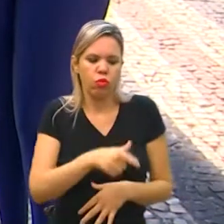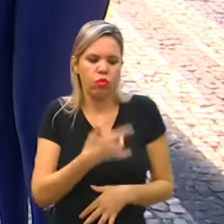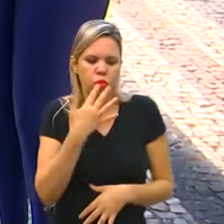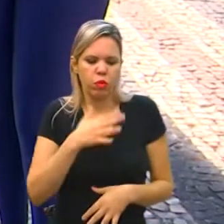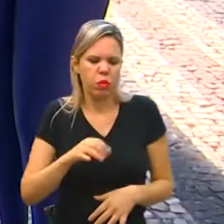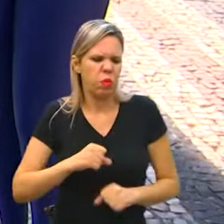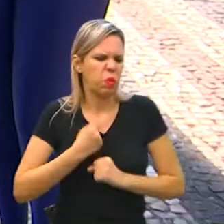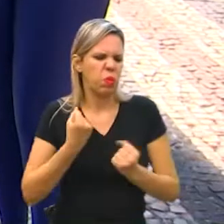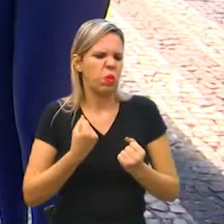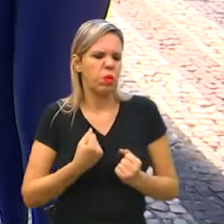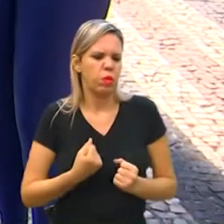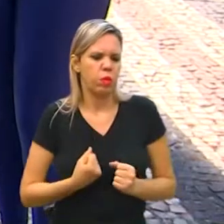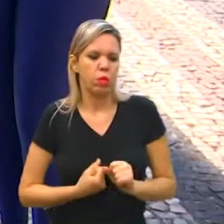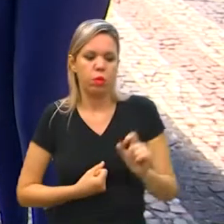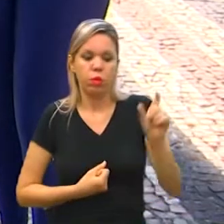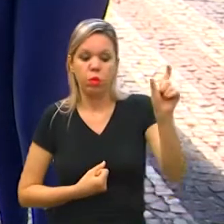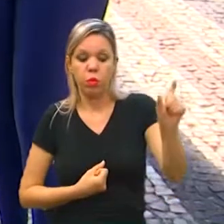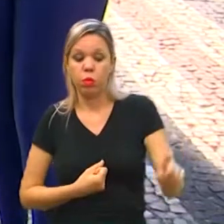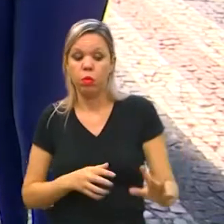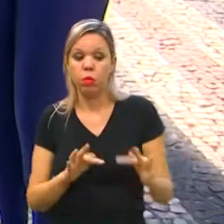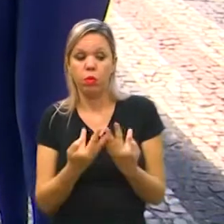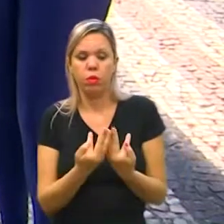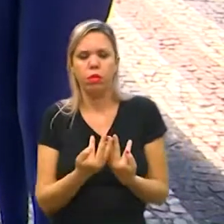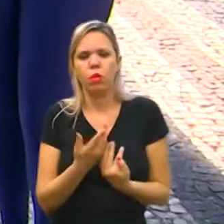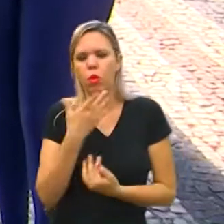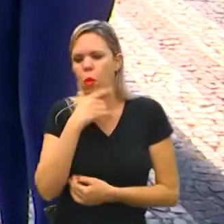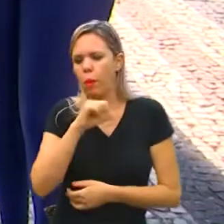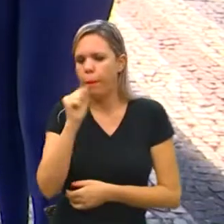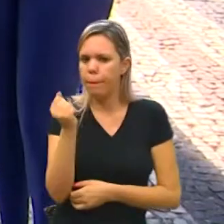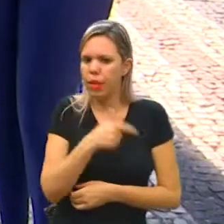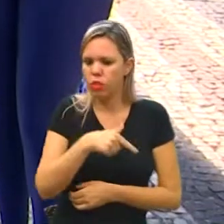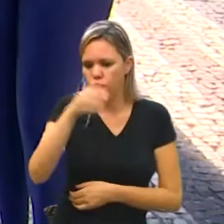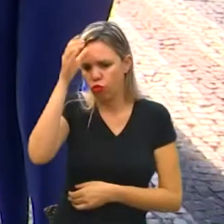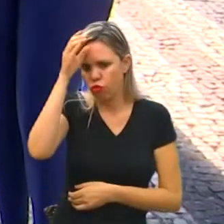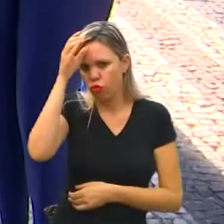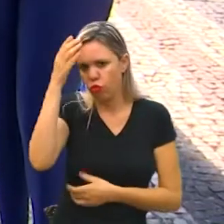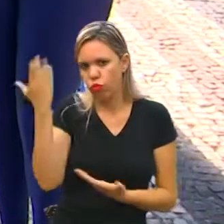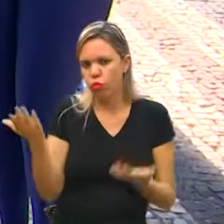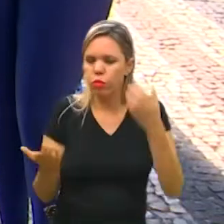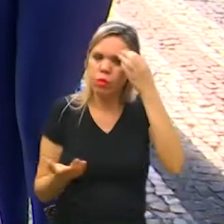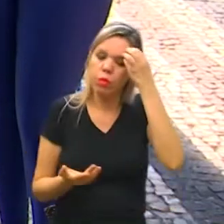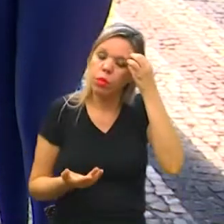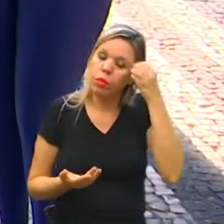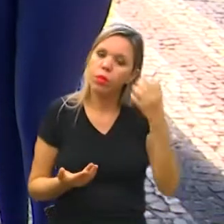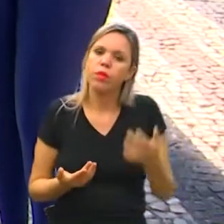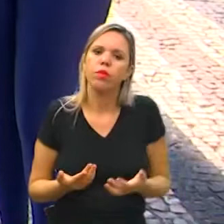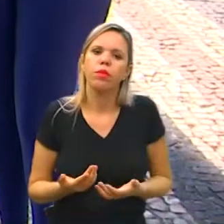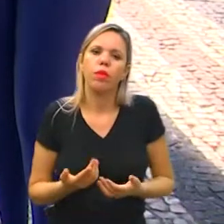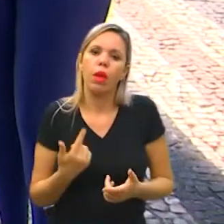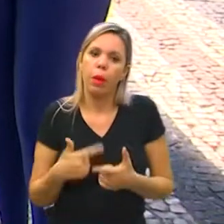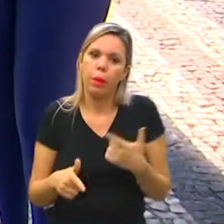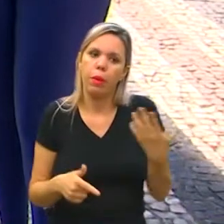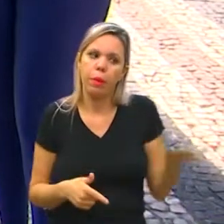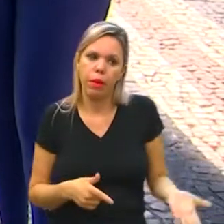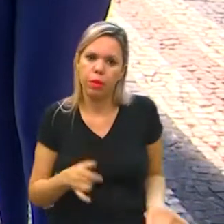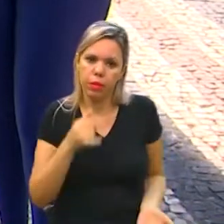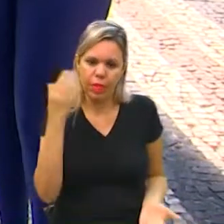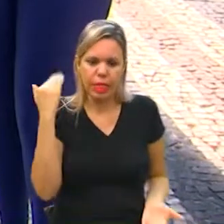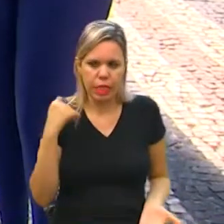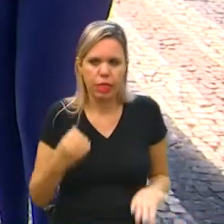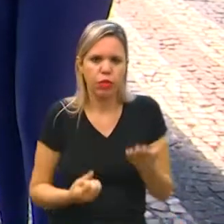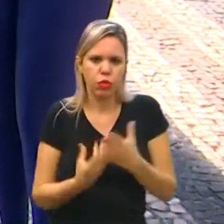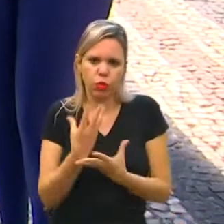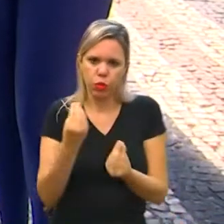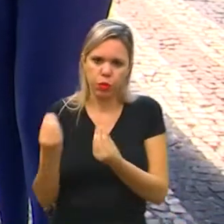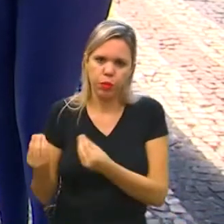quando a criança tem repulsa por um parente como padrasto, tio, né? Que são casos que